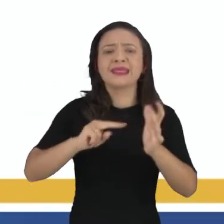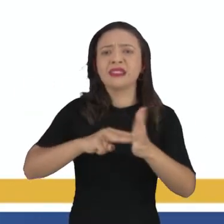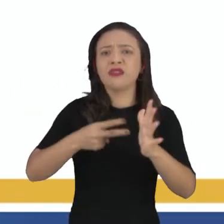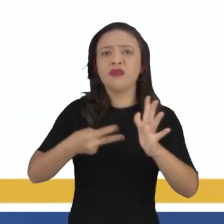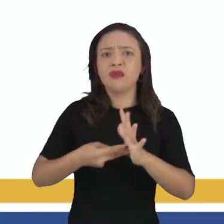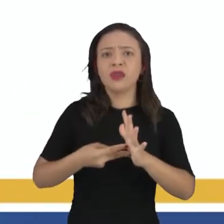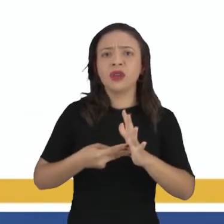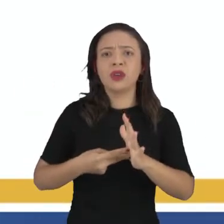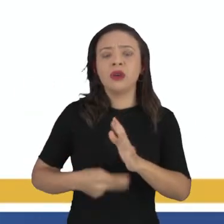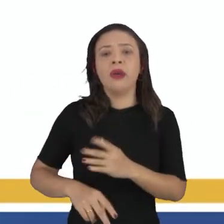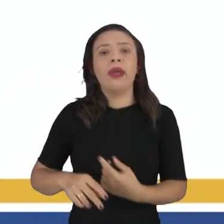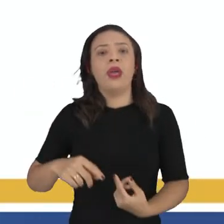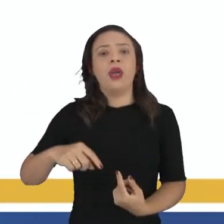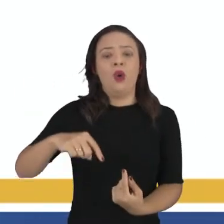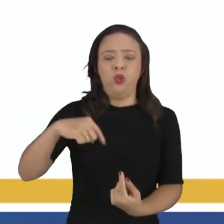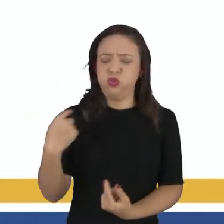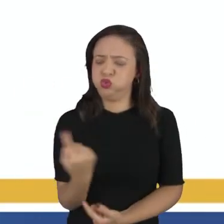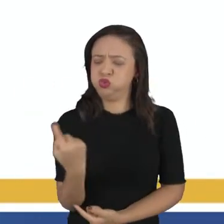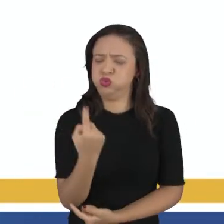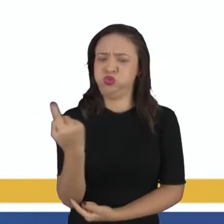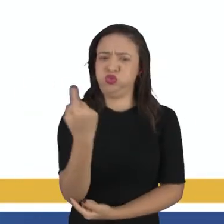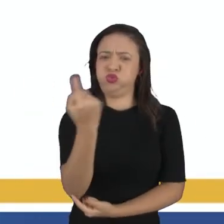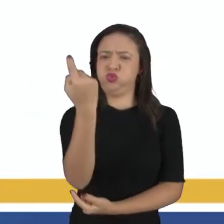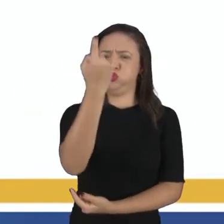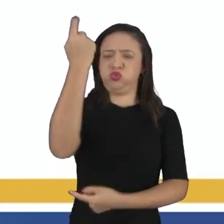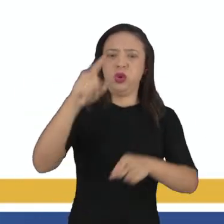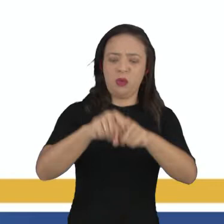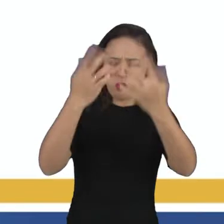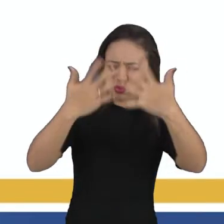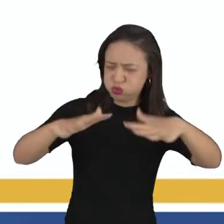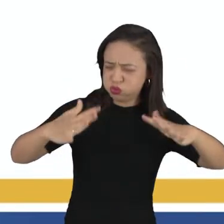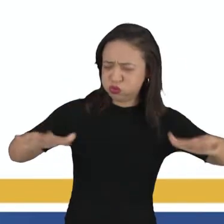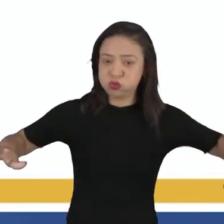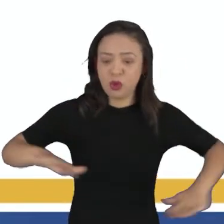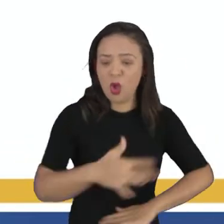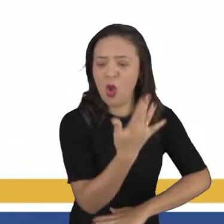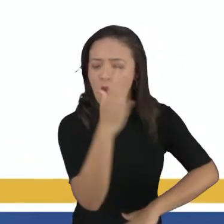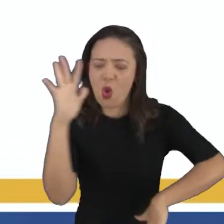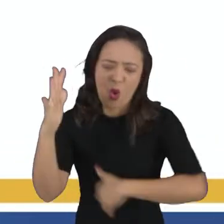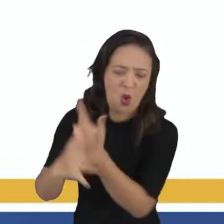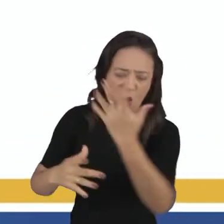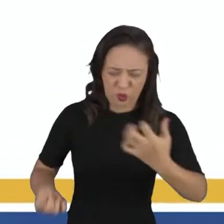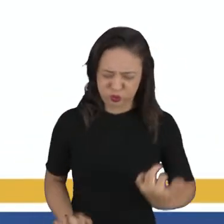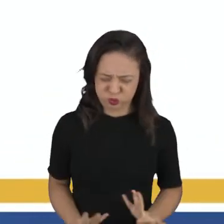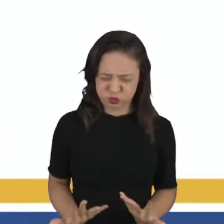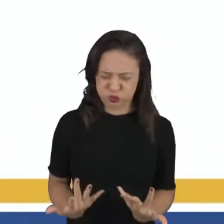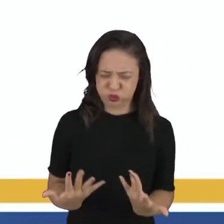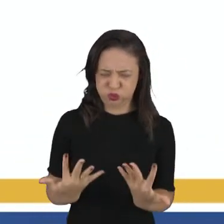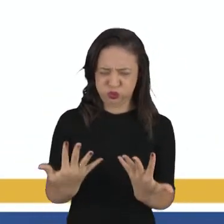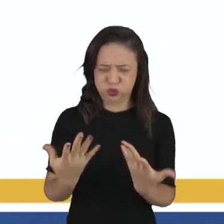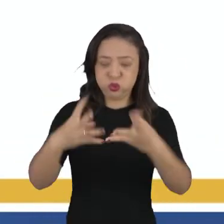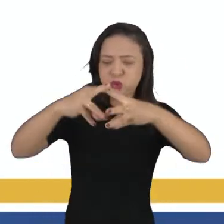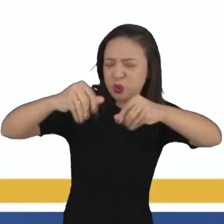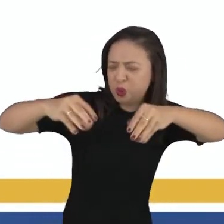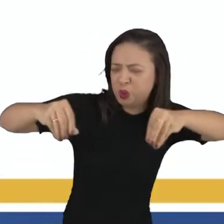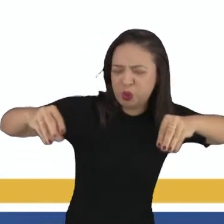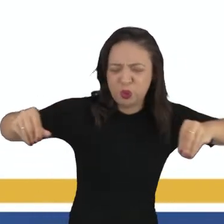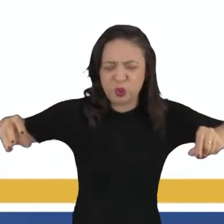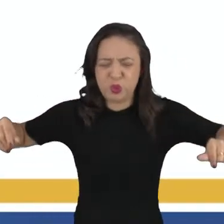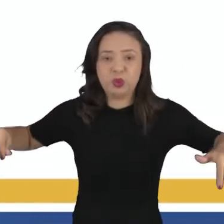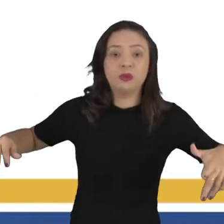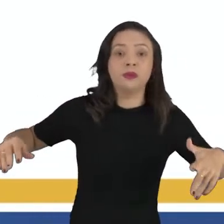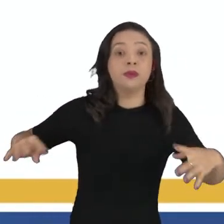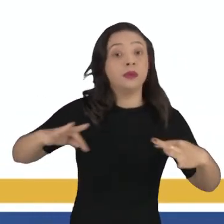extremos, eu estou falando de furacões, enchentes, queimadas, processos de desertificação, são eventos